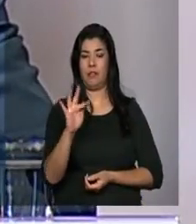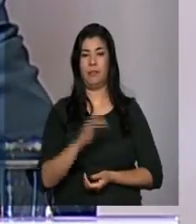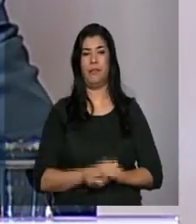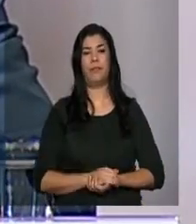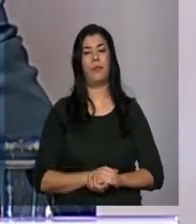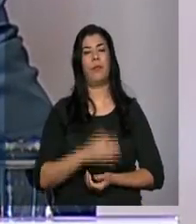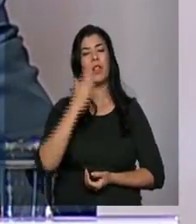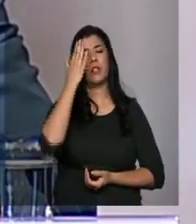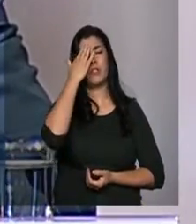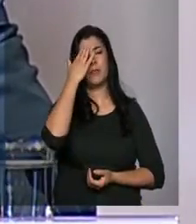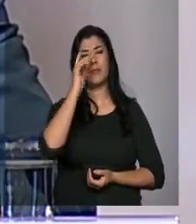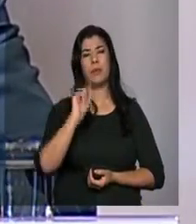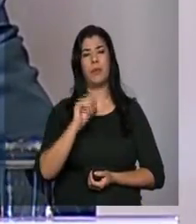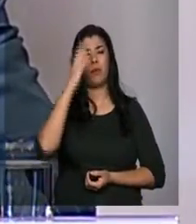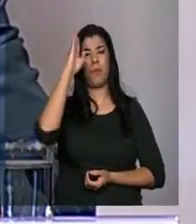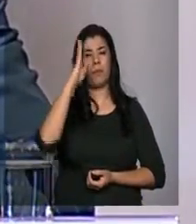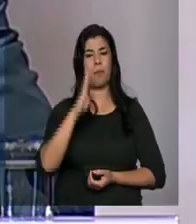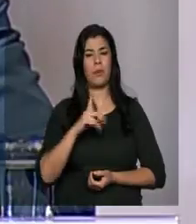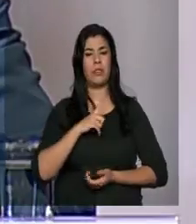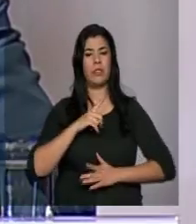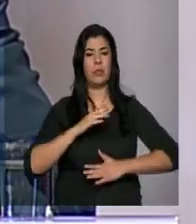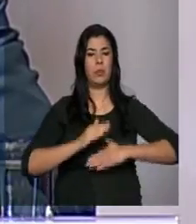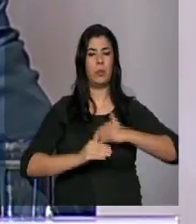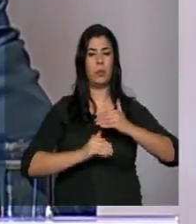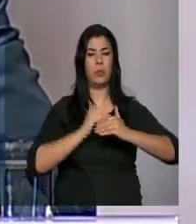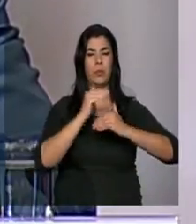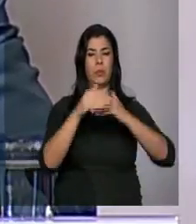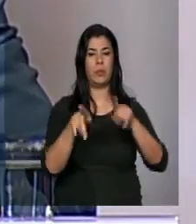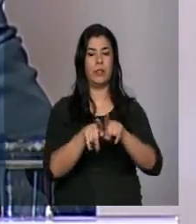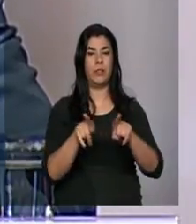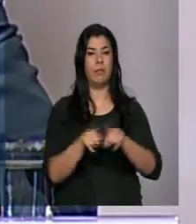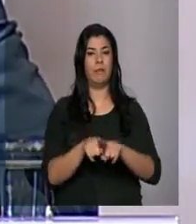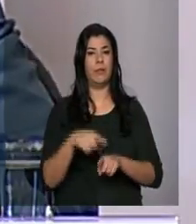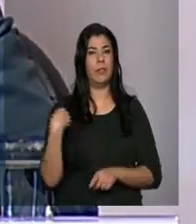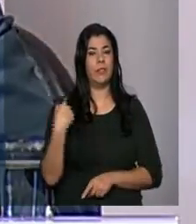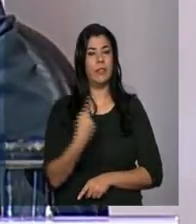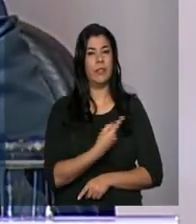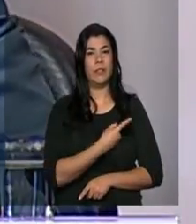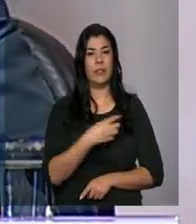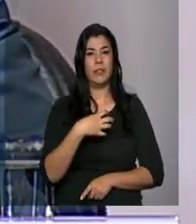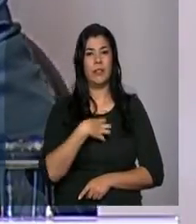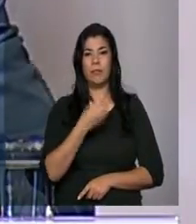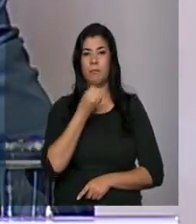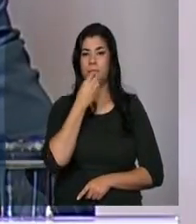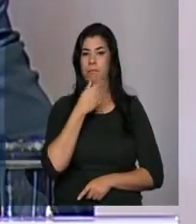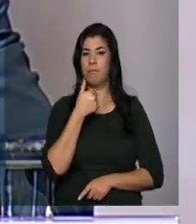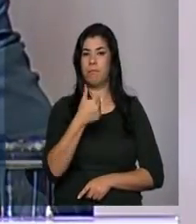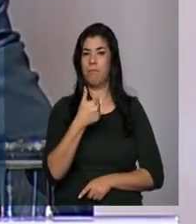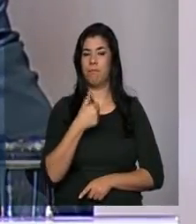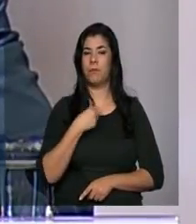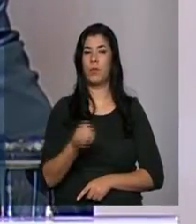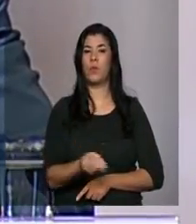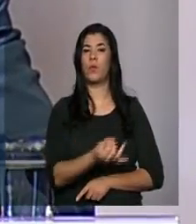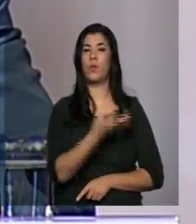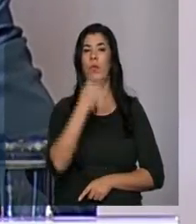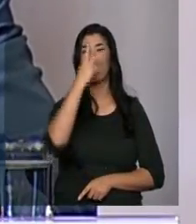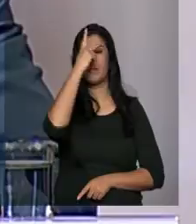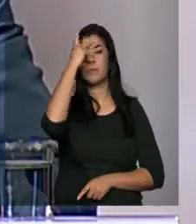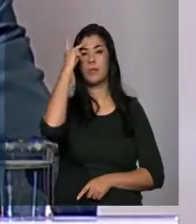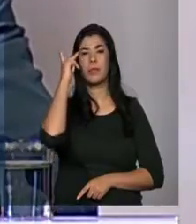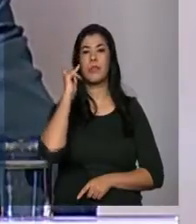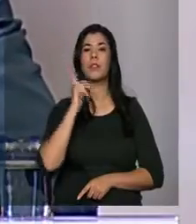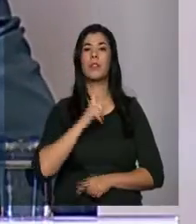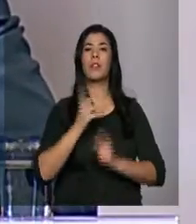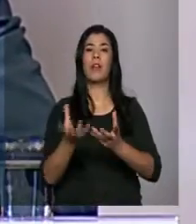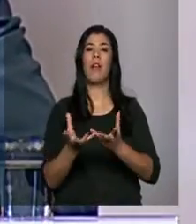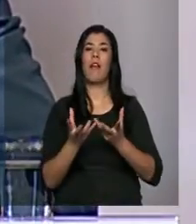Brasil avançou muito nisso. Nós estamos muito satisfeitos com os números que vimos aqui apresentados.